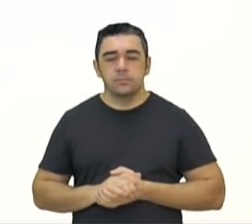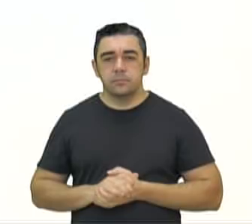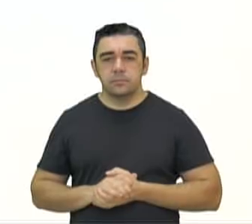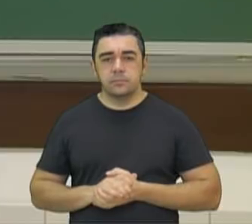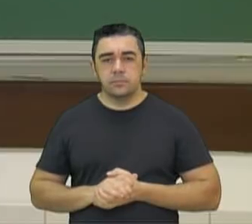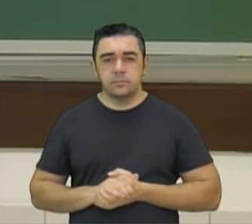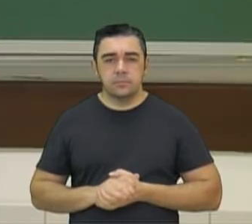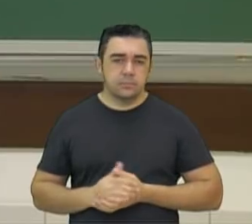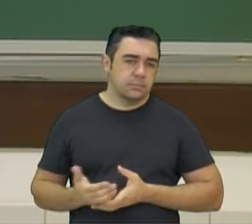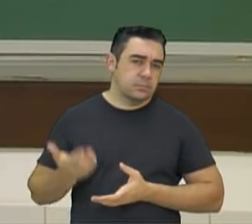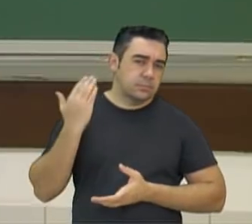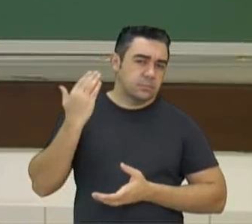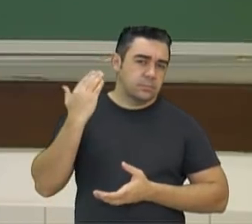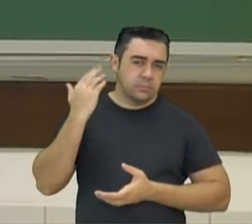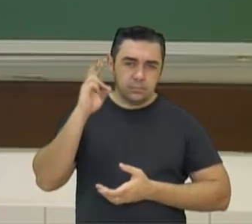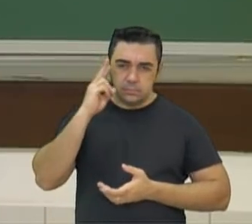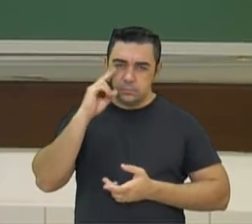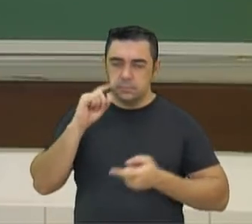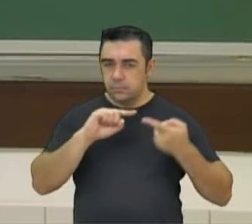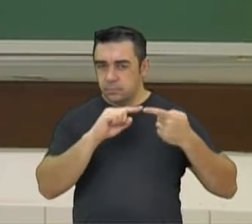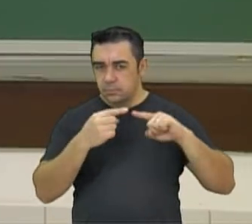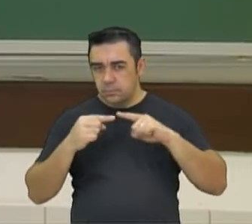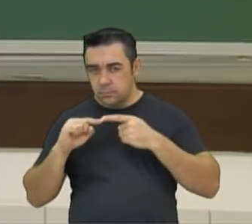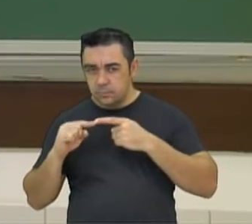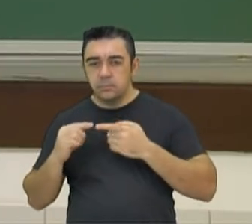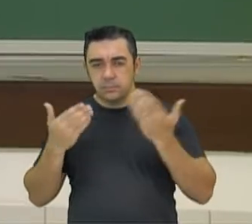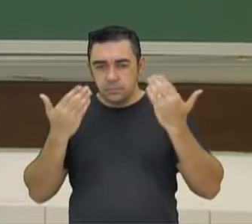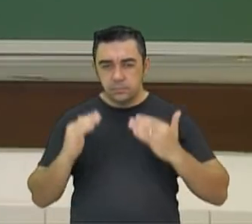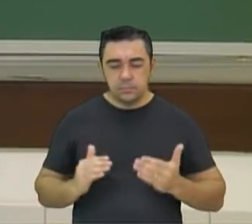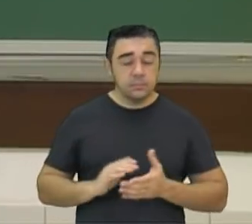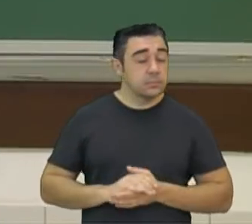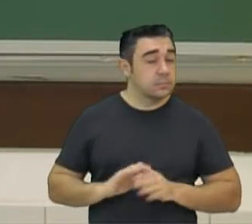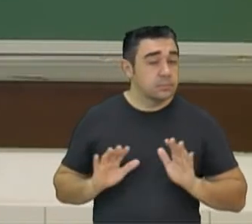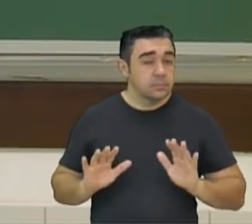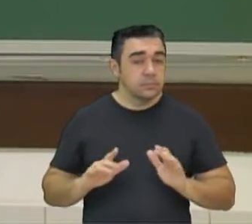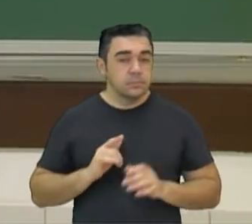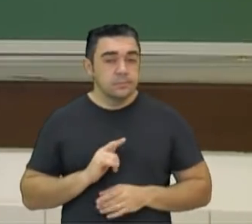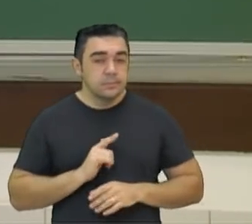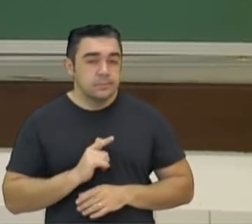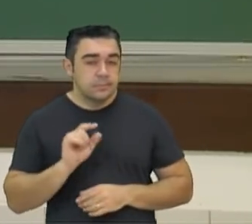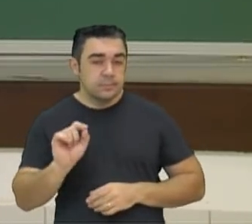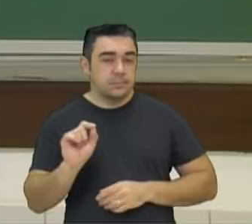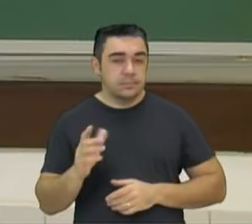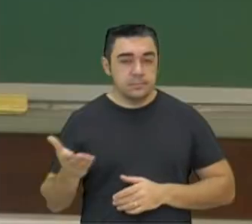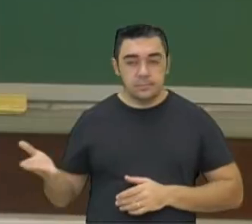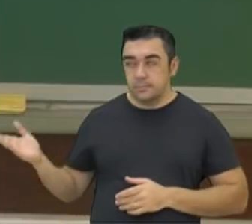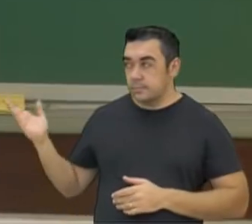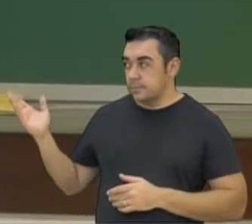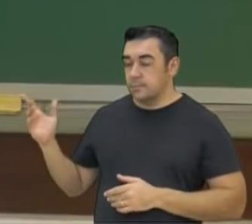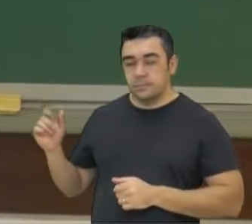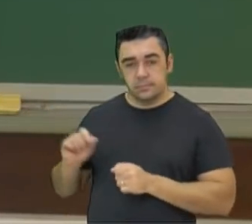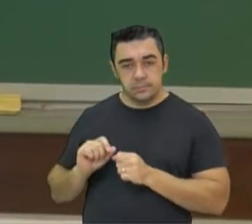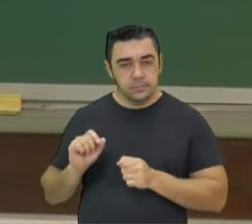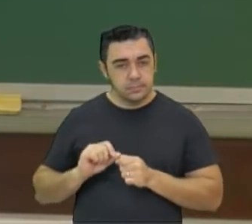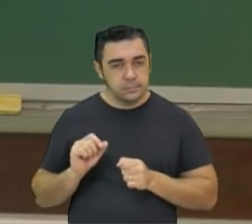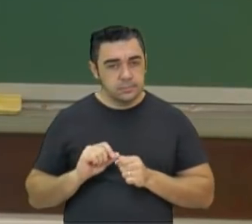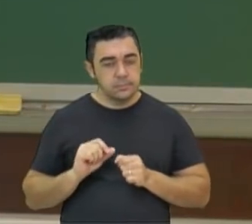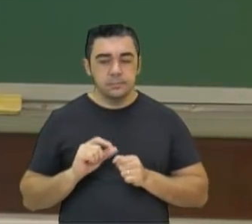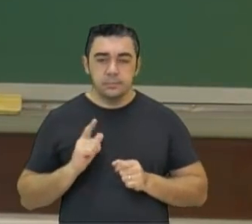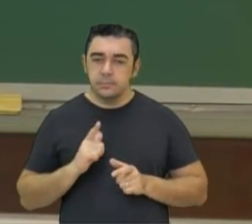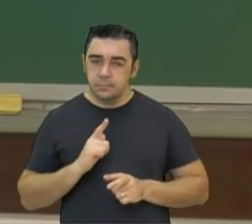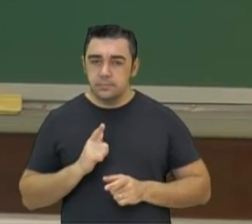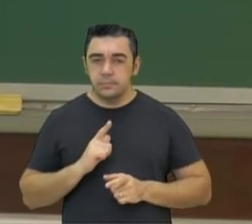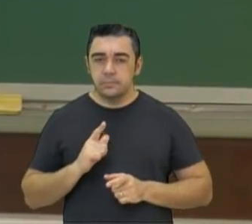voltar lá para o nosso fatorial. Mas, quando nós temos uma equaçãozinha, uma